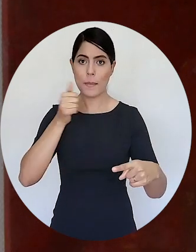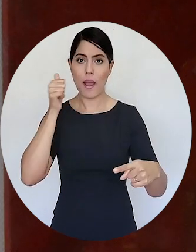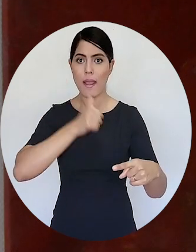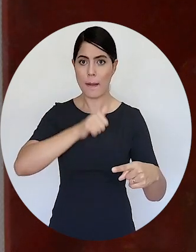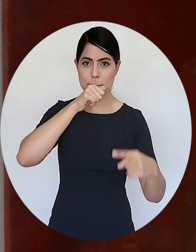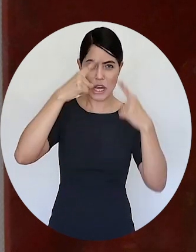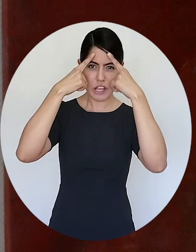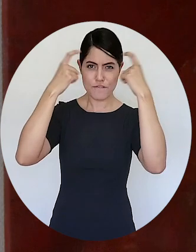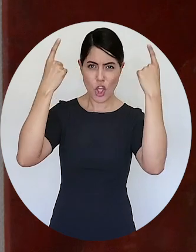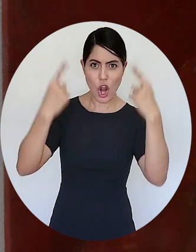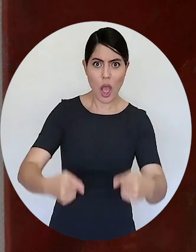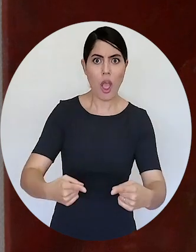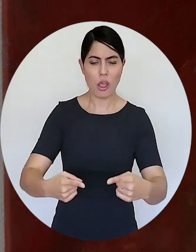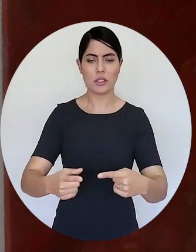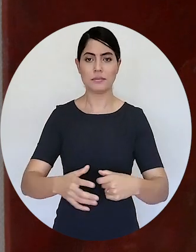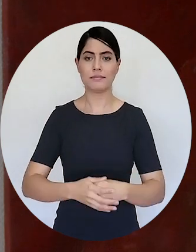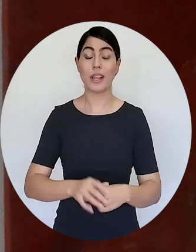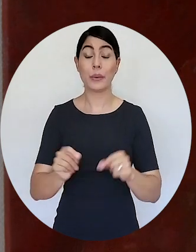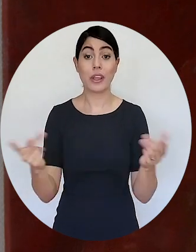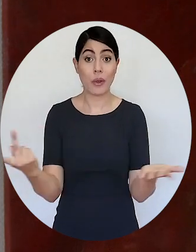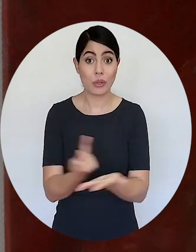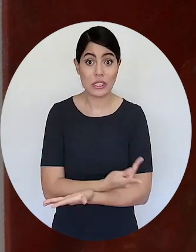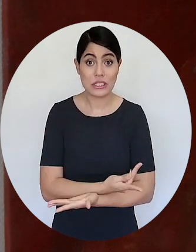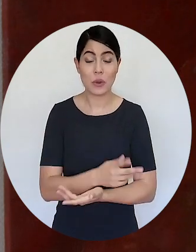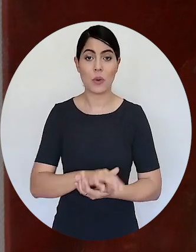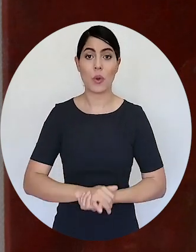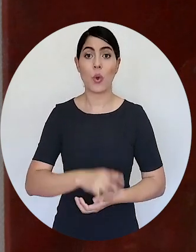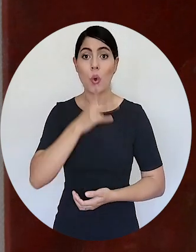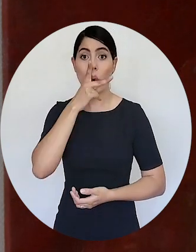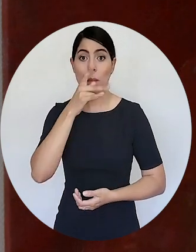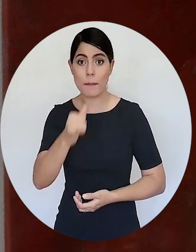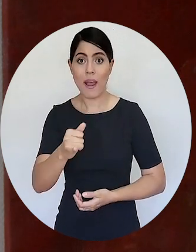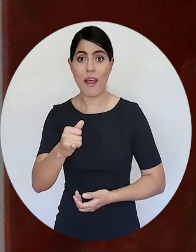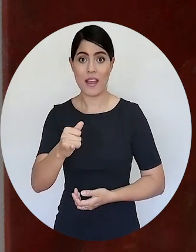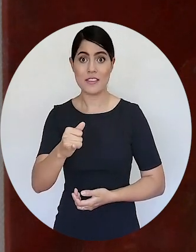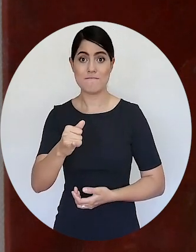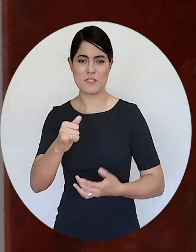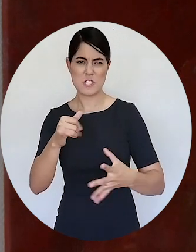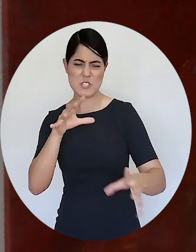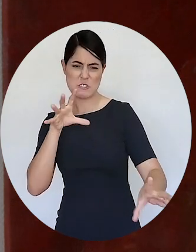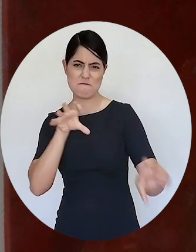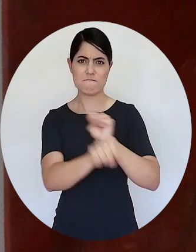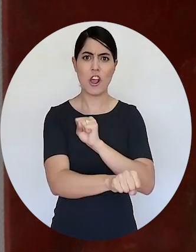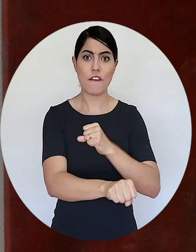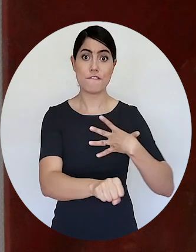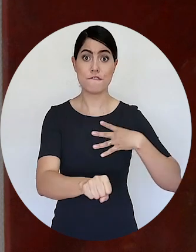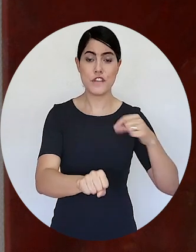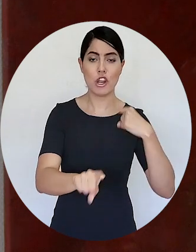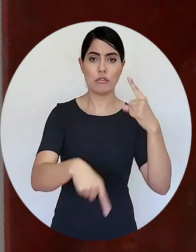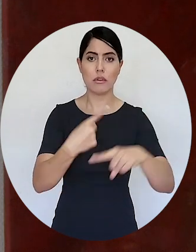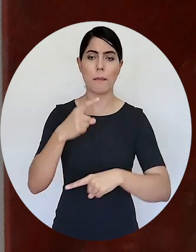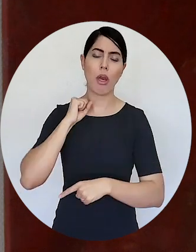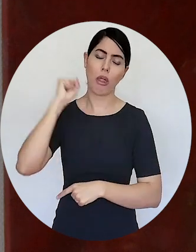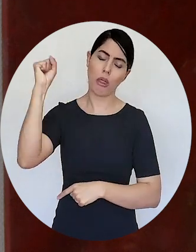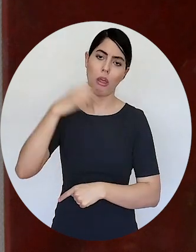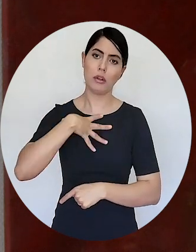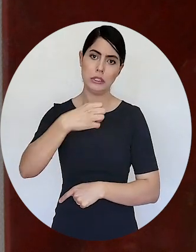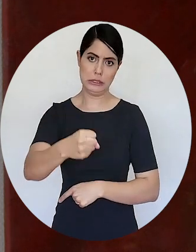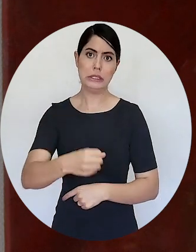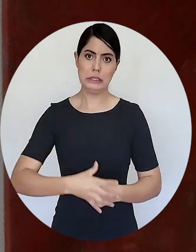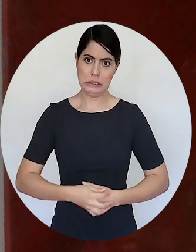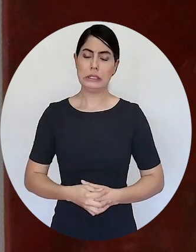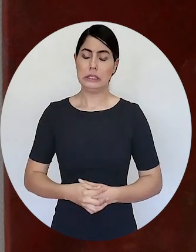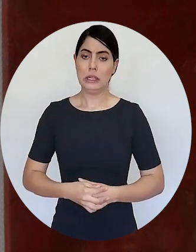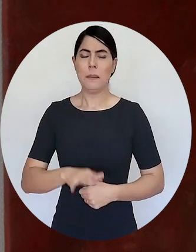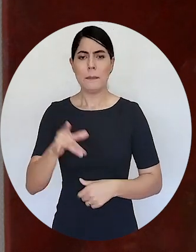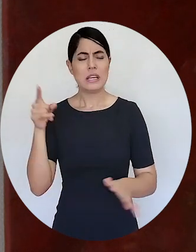pais, acabou que um pai, num ato de infeliz loucura, assassinou seus filhos e se